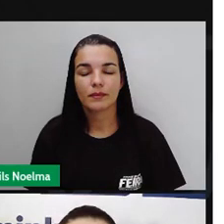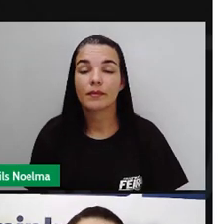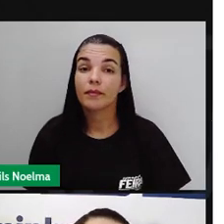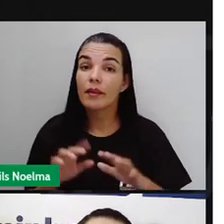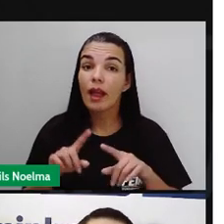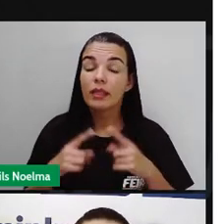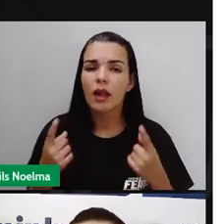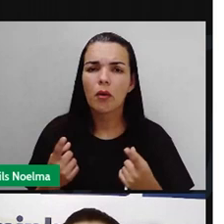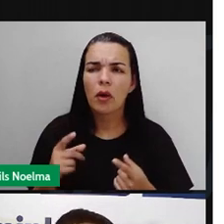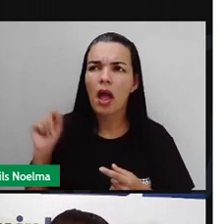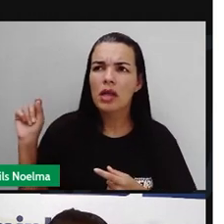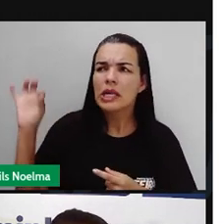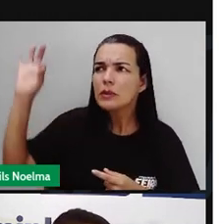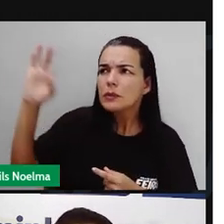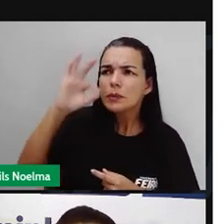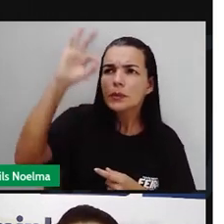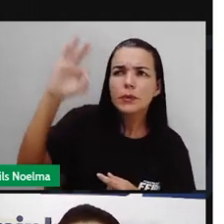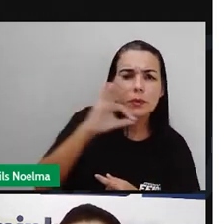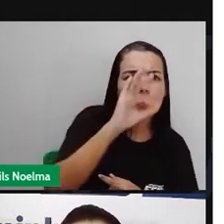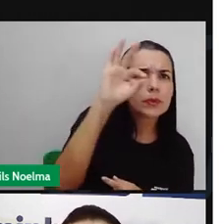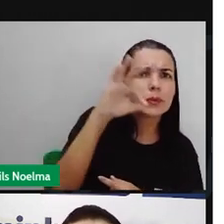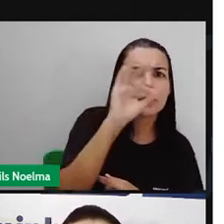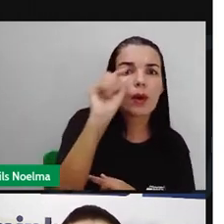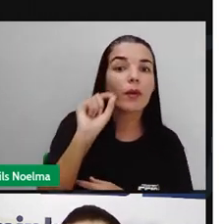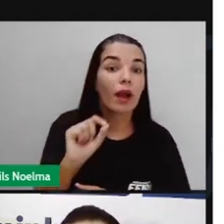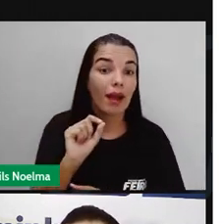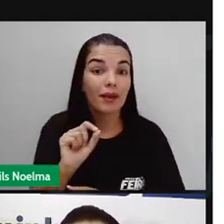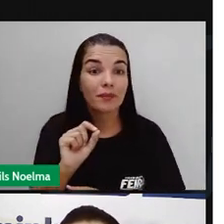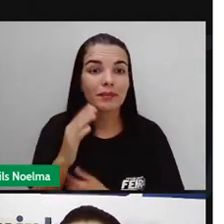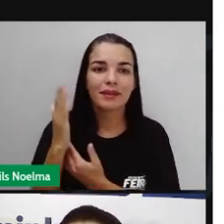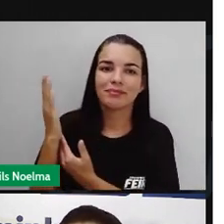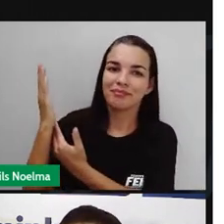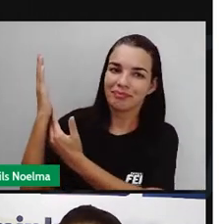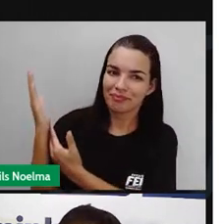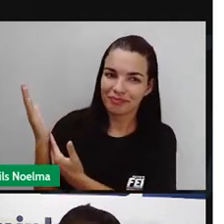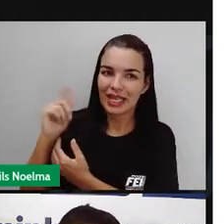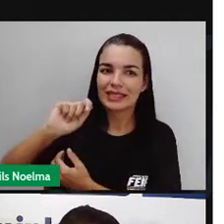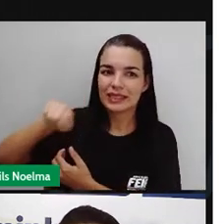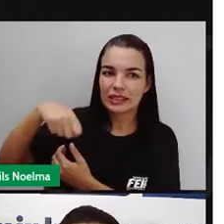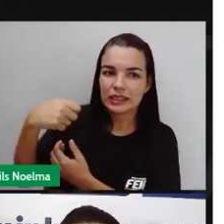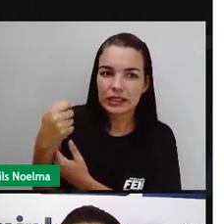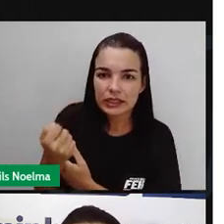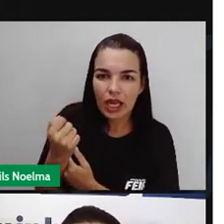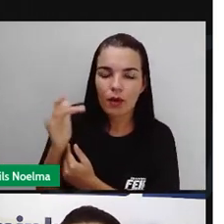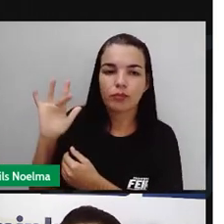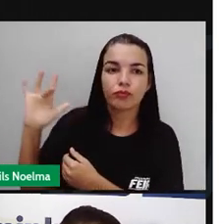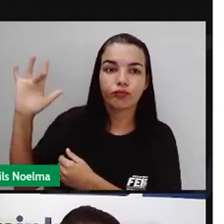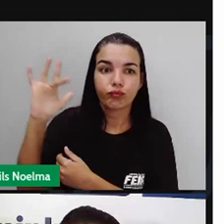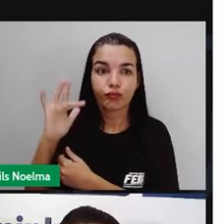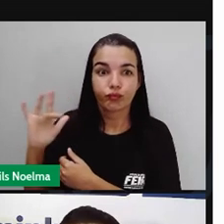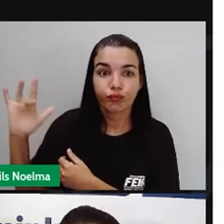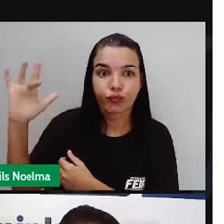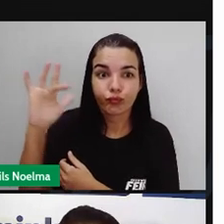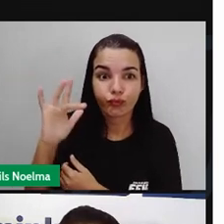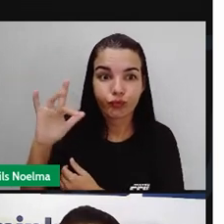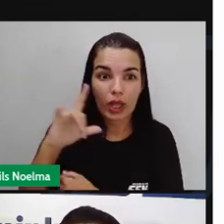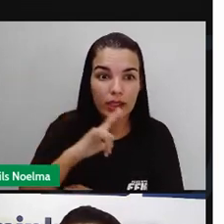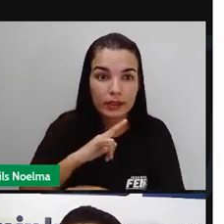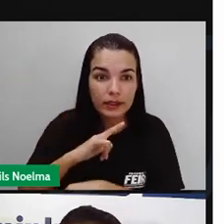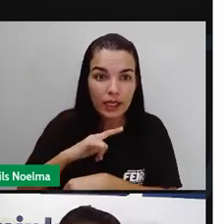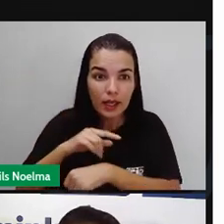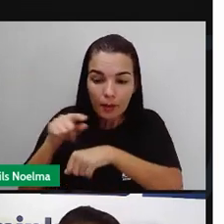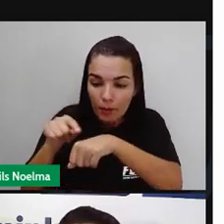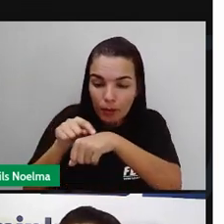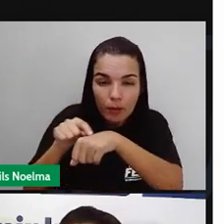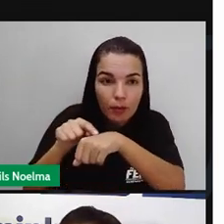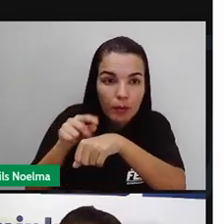Que mosquito é esse? O Aedes aegypti, menor do que os mosquitos comuns, é preto com listas brancas no tronco,